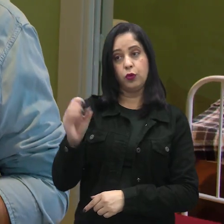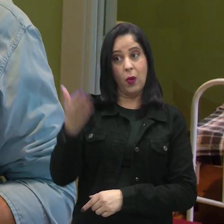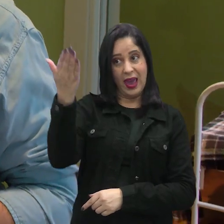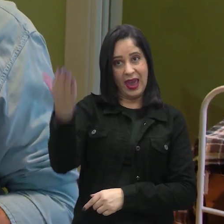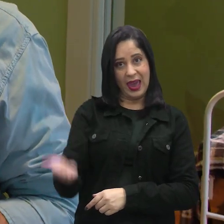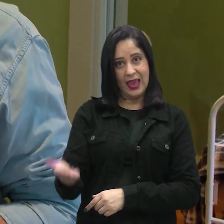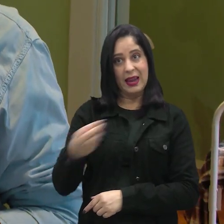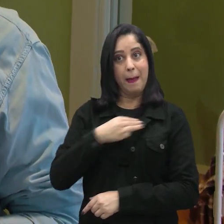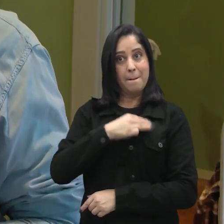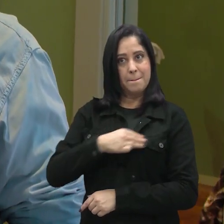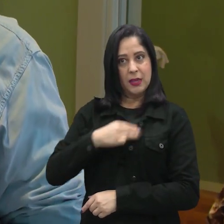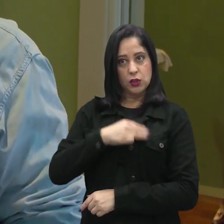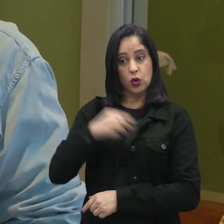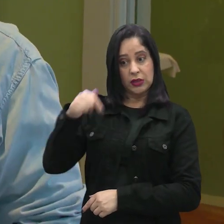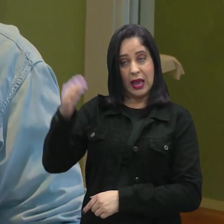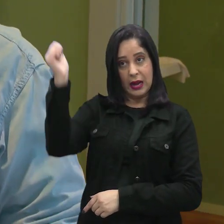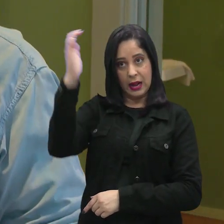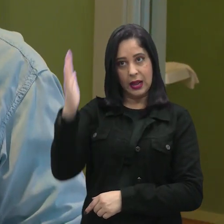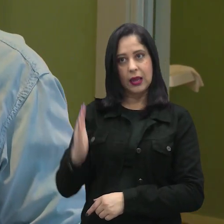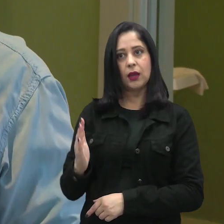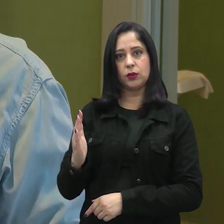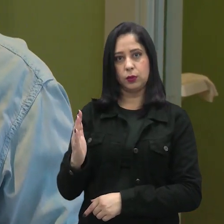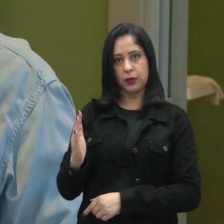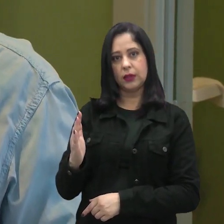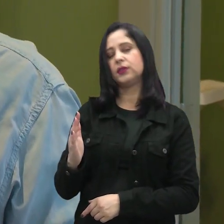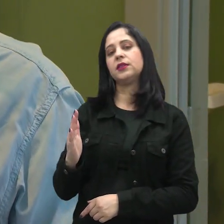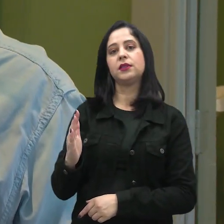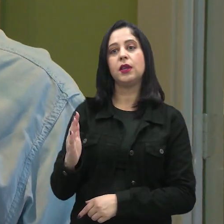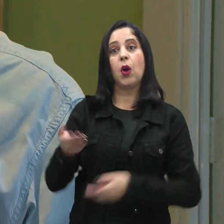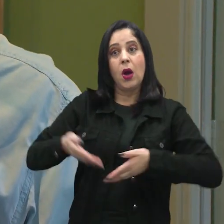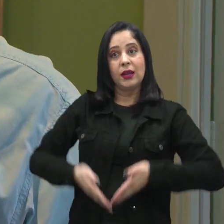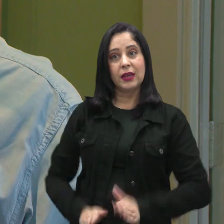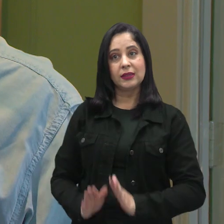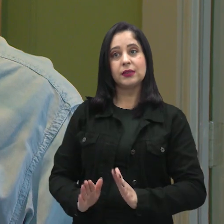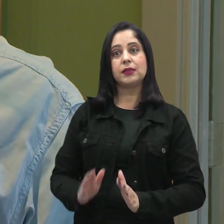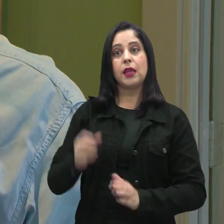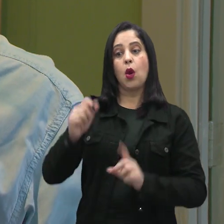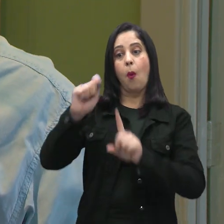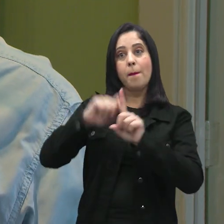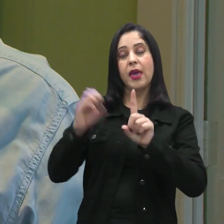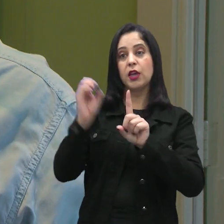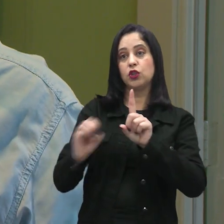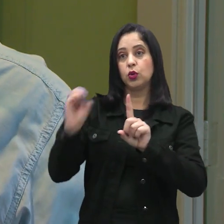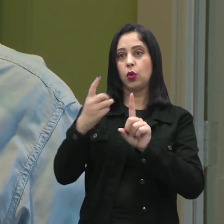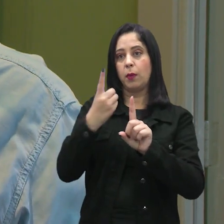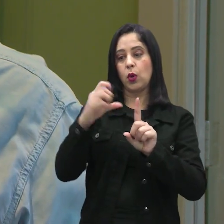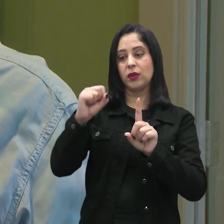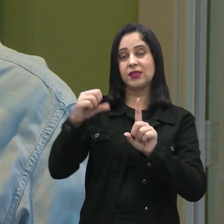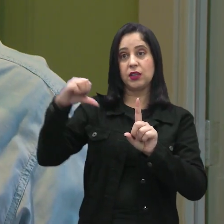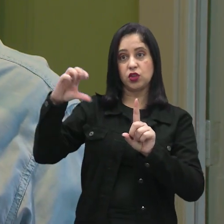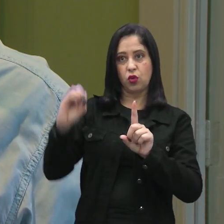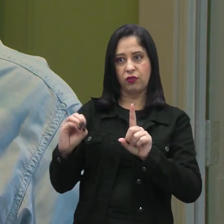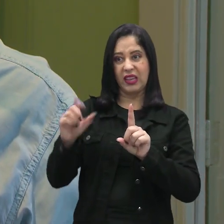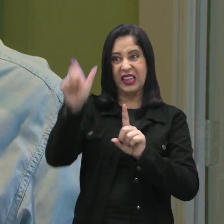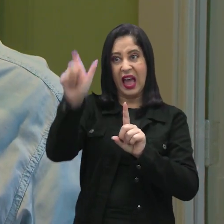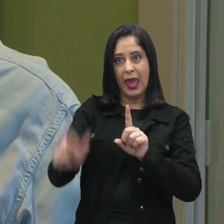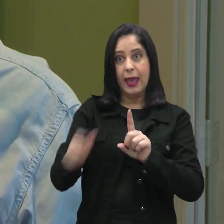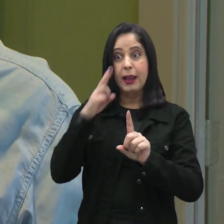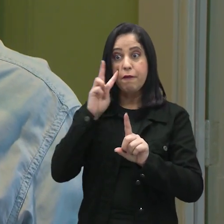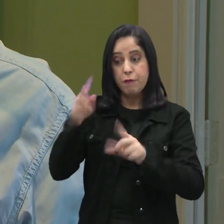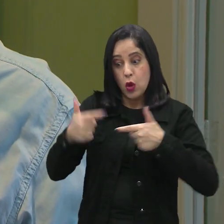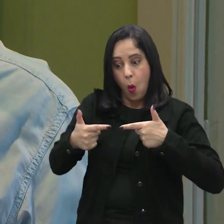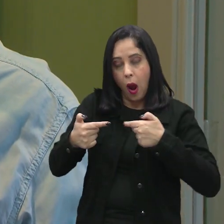Bosco, missionário do Brasil, nascendo, na verdade, em 11 de outubro de 1890, tendo vivido os horrores da Primeira Guerra e